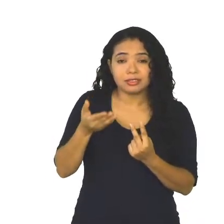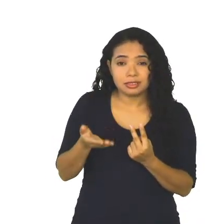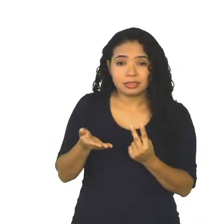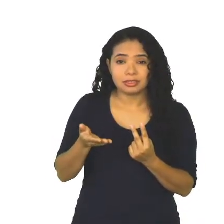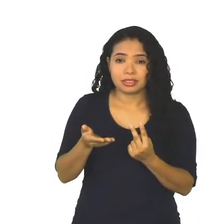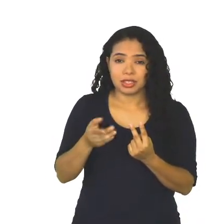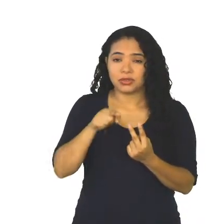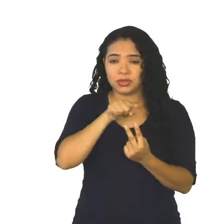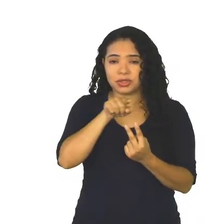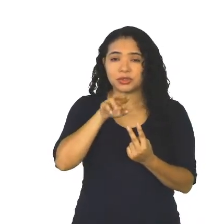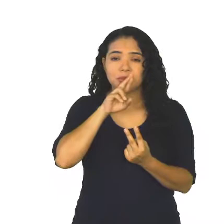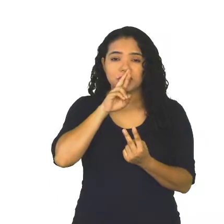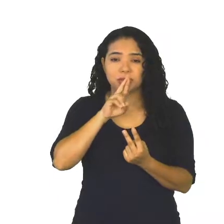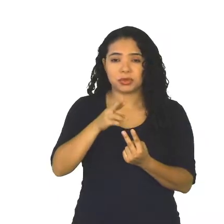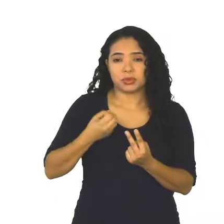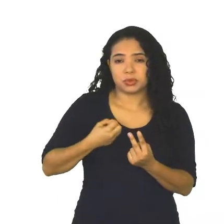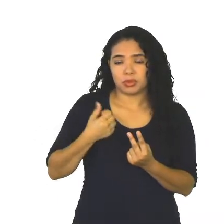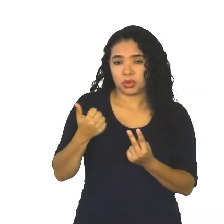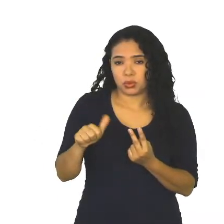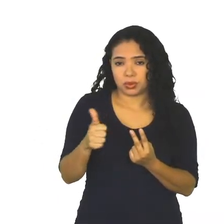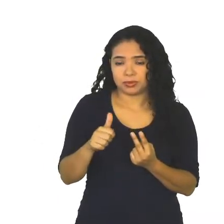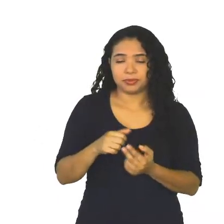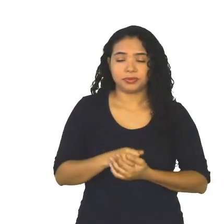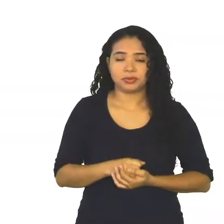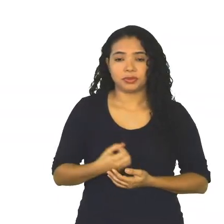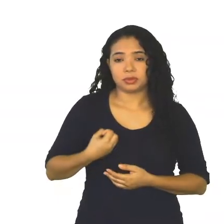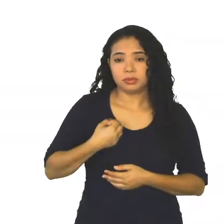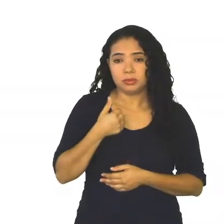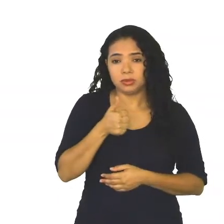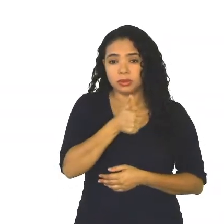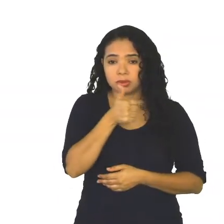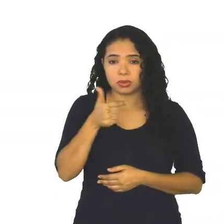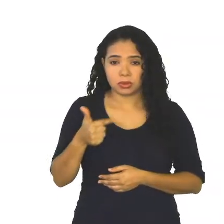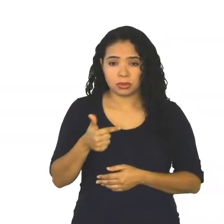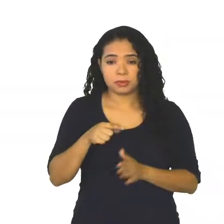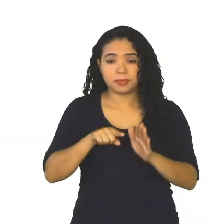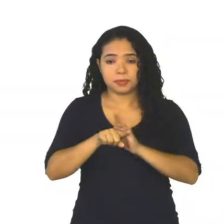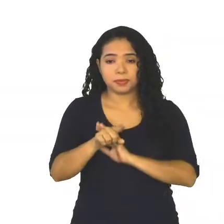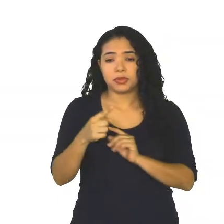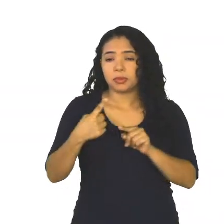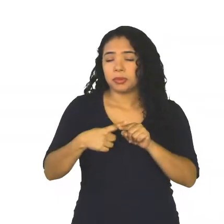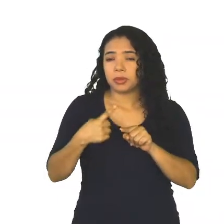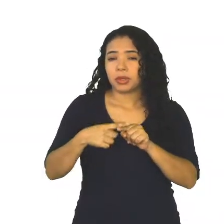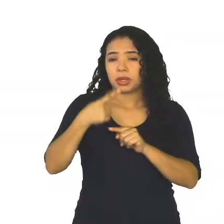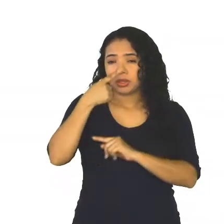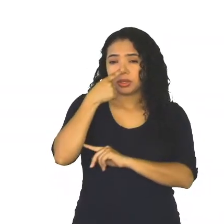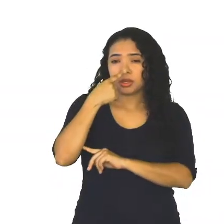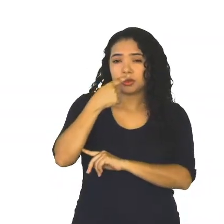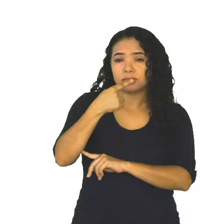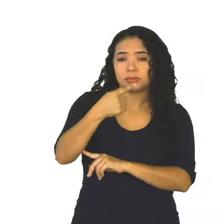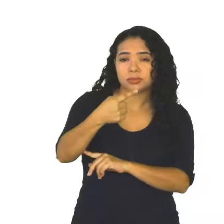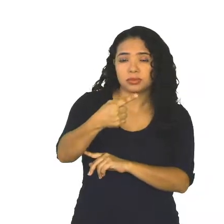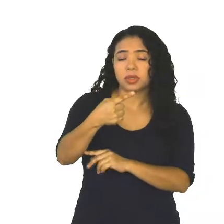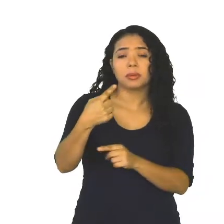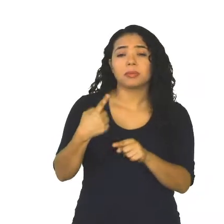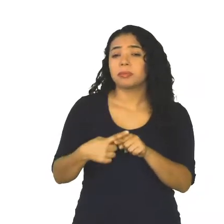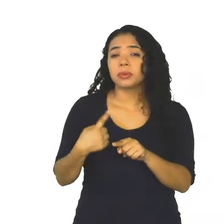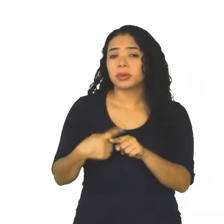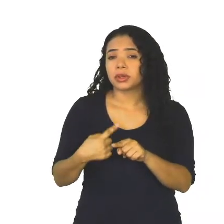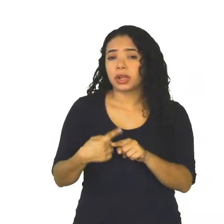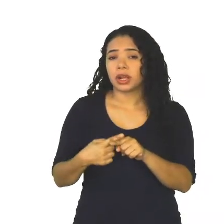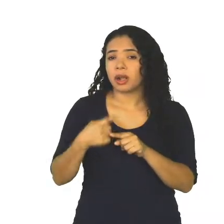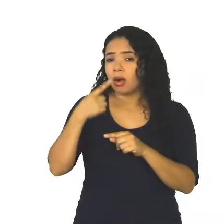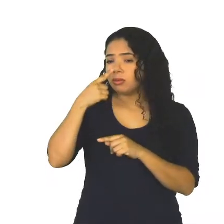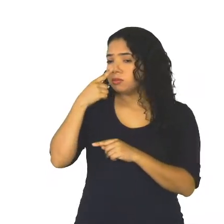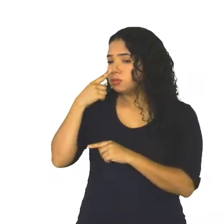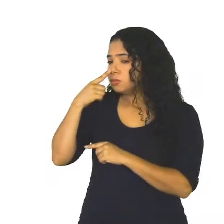aí na número 11. Aí a número 12. Por que o nariz de Pinóquio cresce? O que